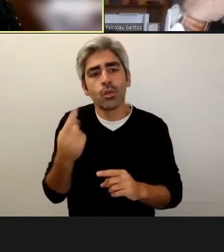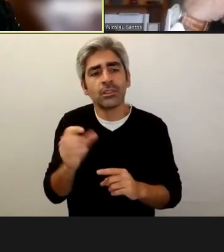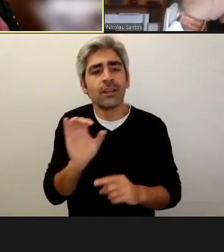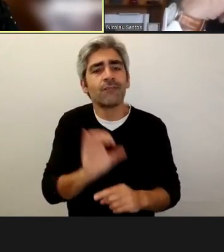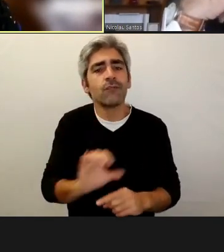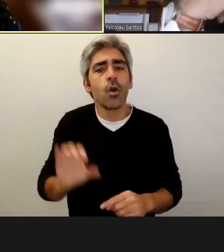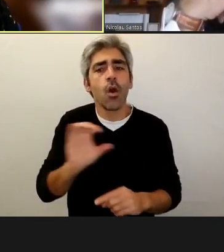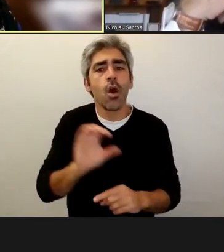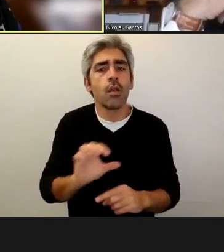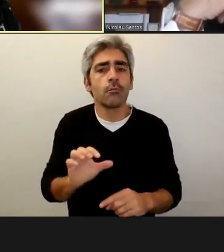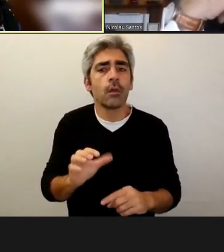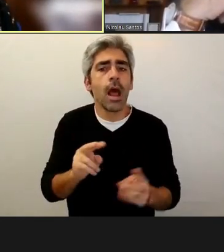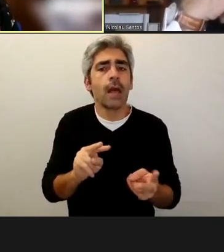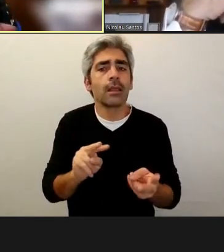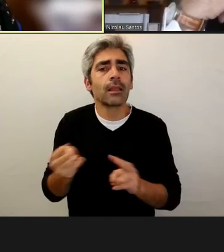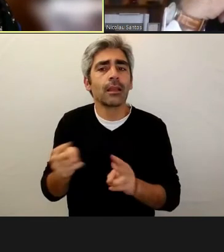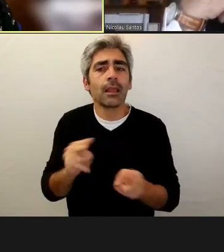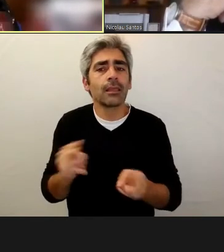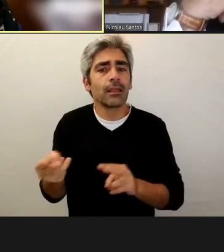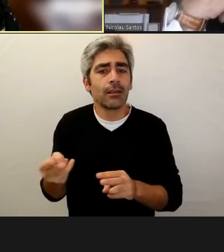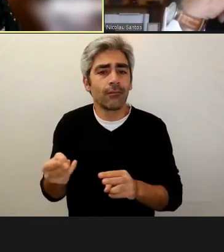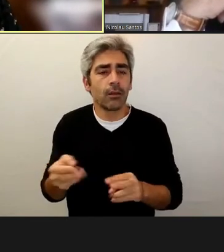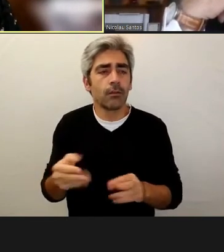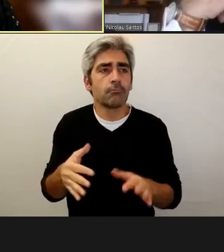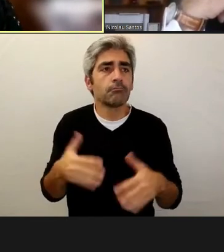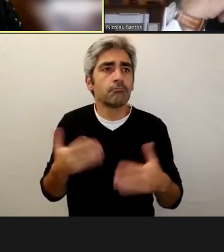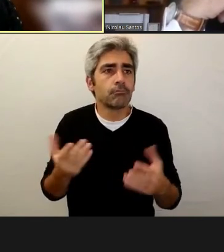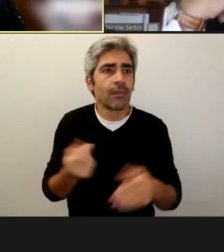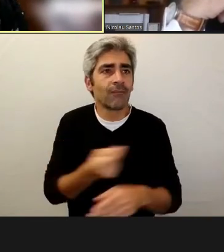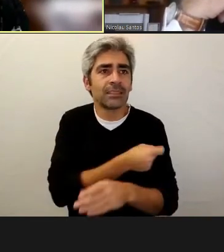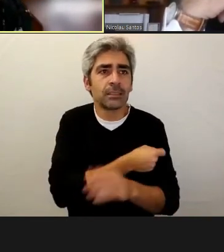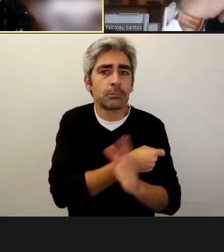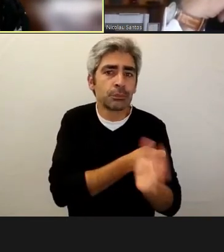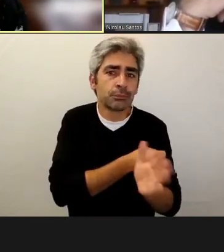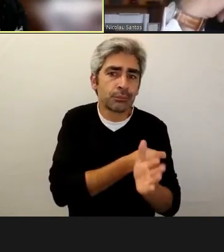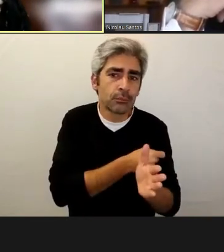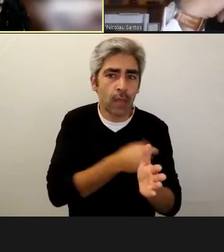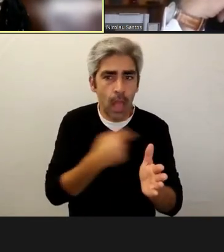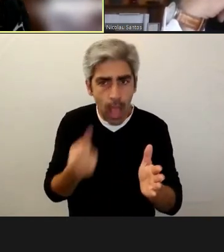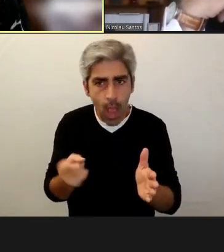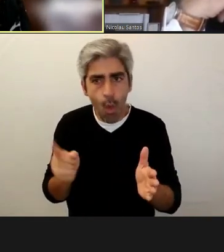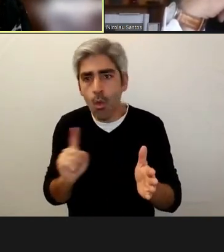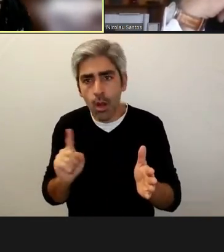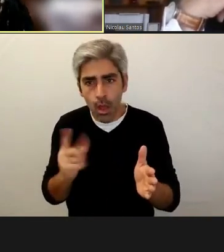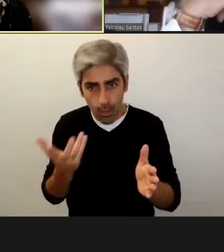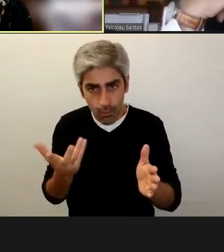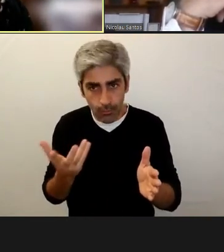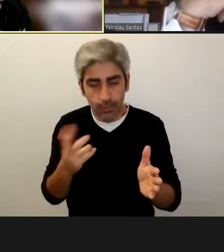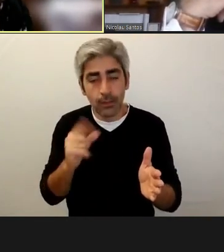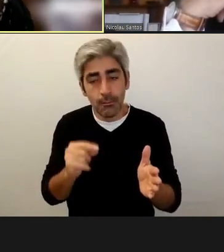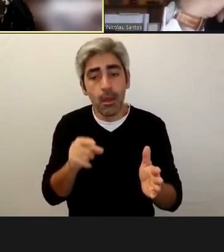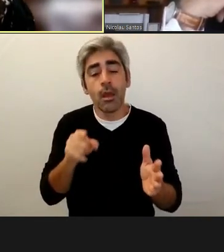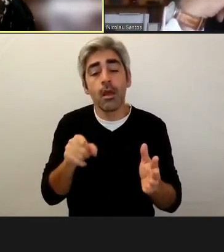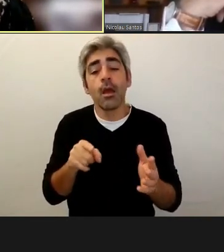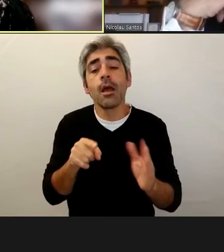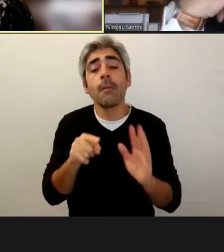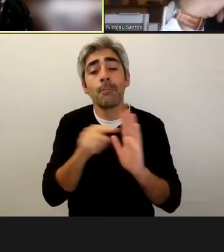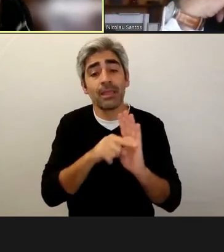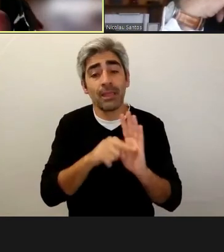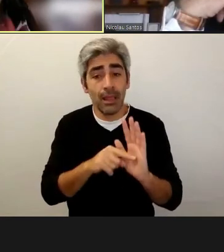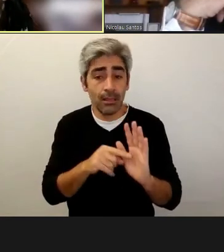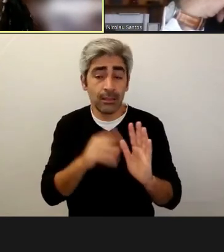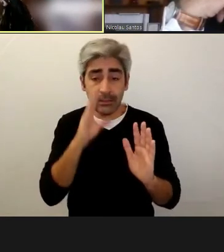formas alternativas, não é, à vacinação. E depois, mesmo que entendamos que esta medida é adequada,